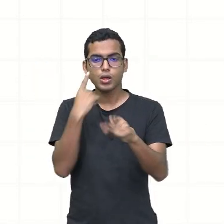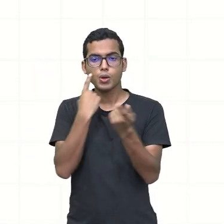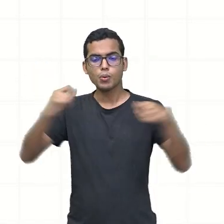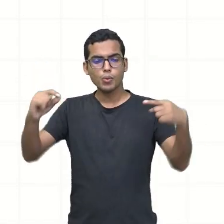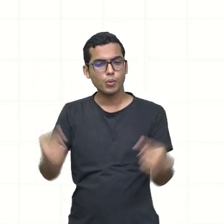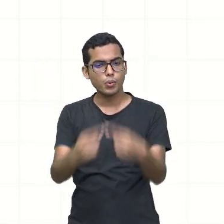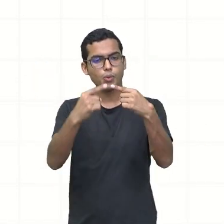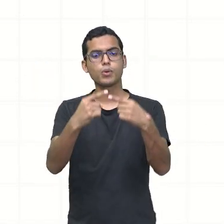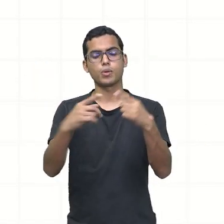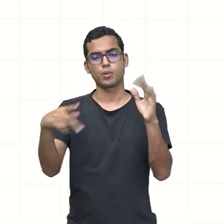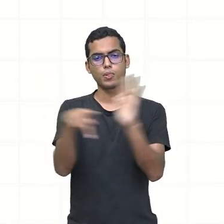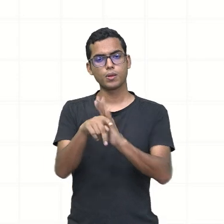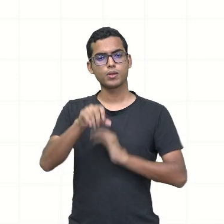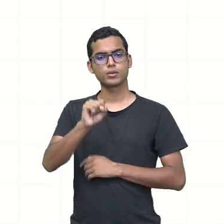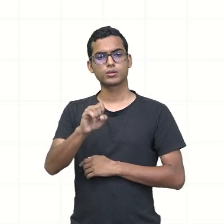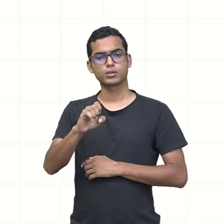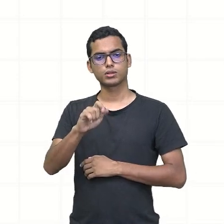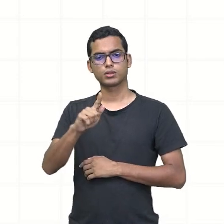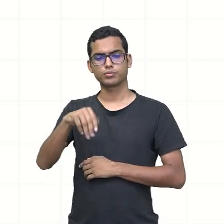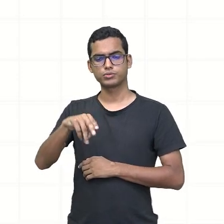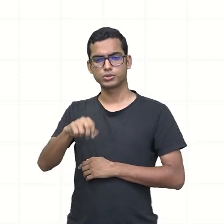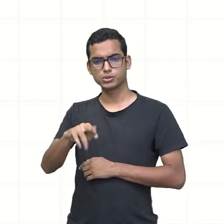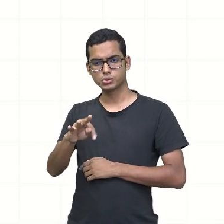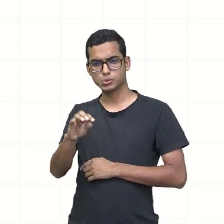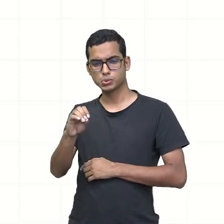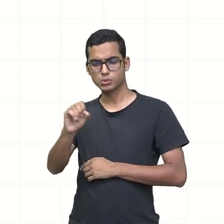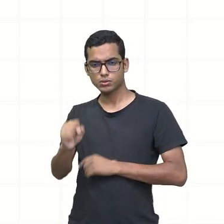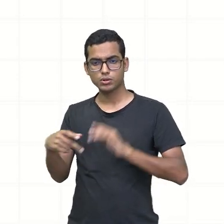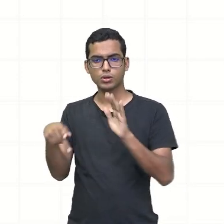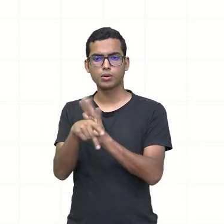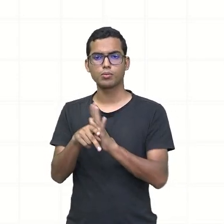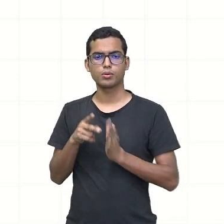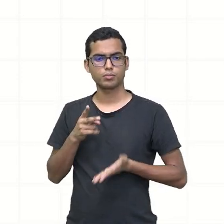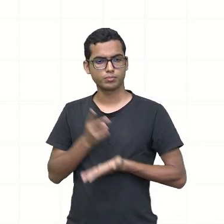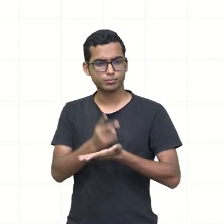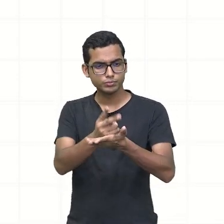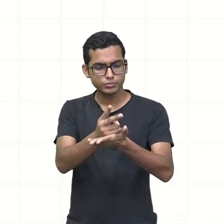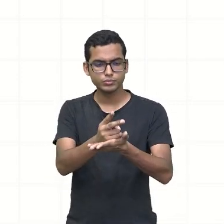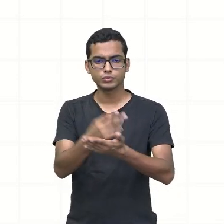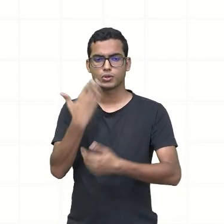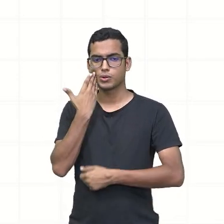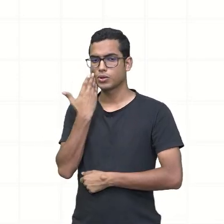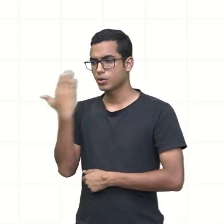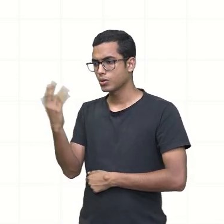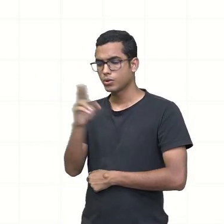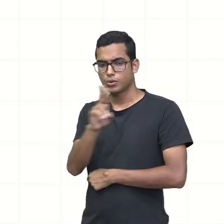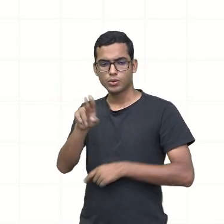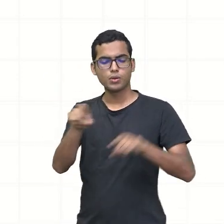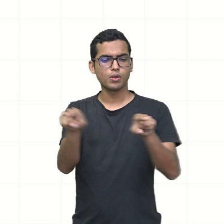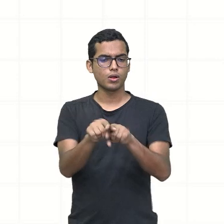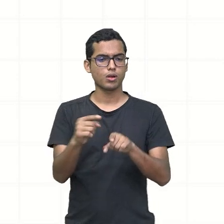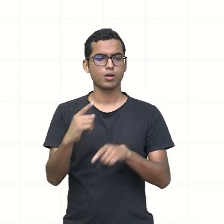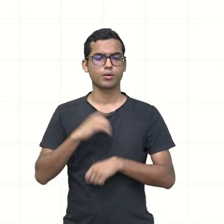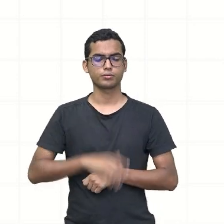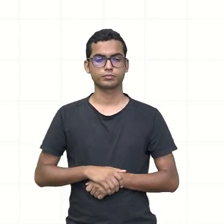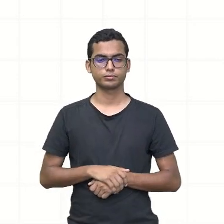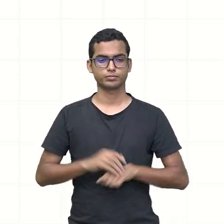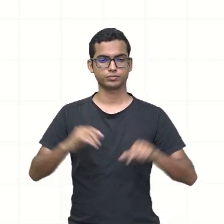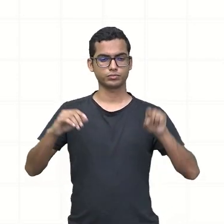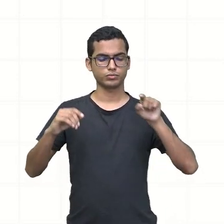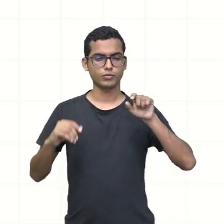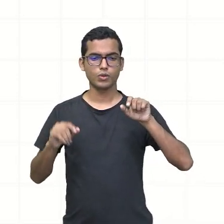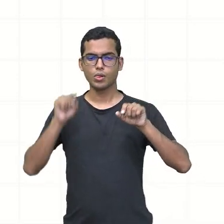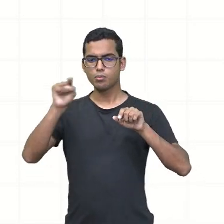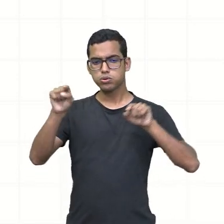a segmentos de reta. Então, nós temos aqui ó, um segmento aqui, ó, vou até dar nome para eles, ó, AD, temos aqui o